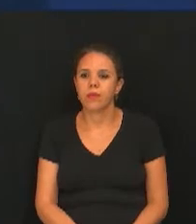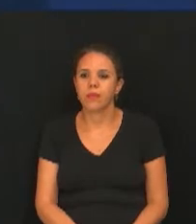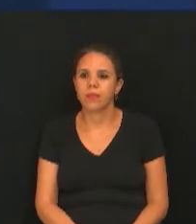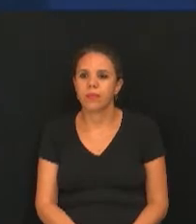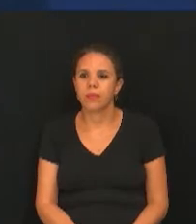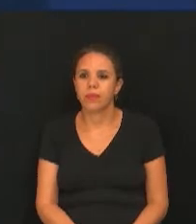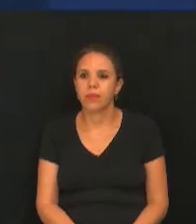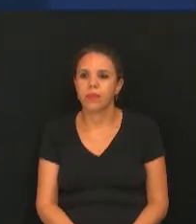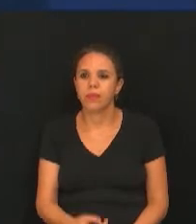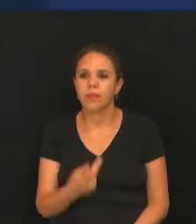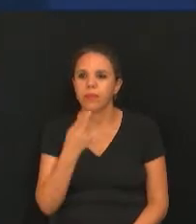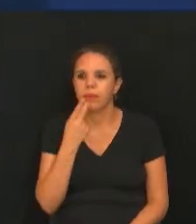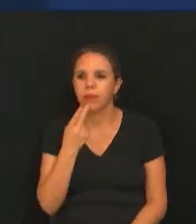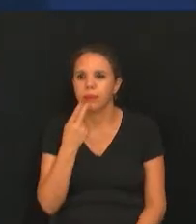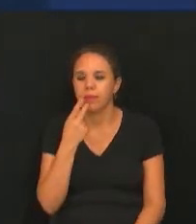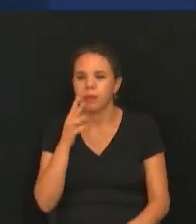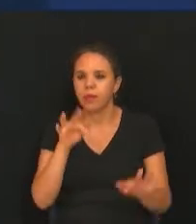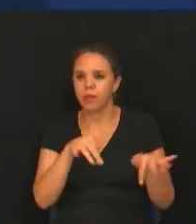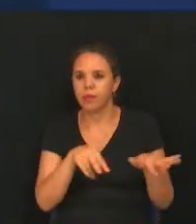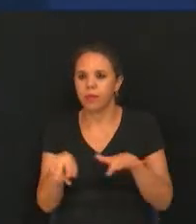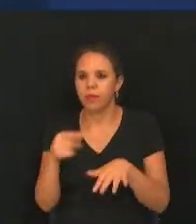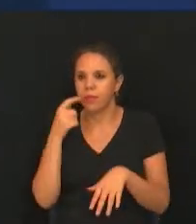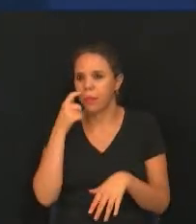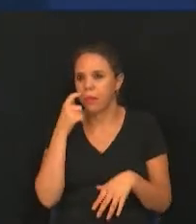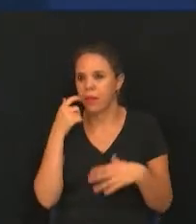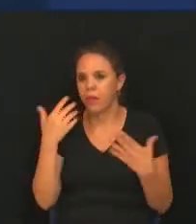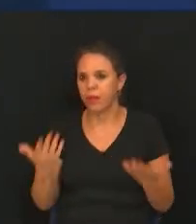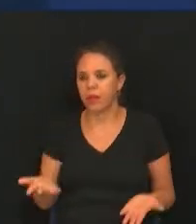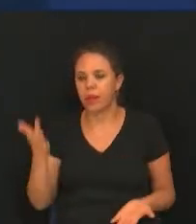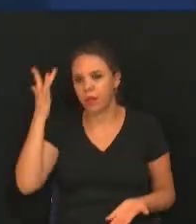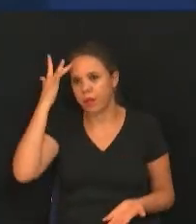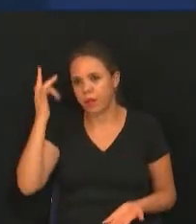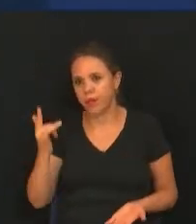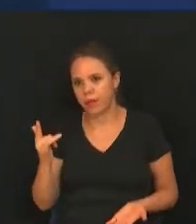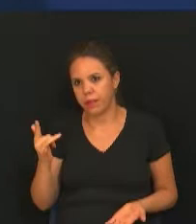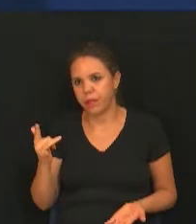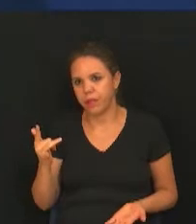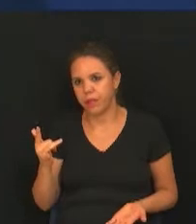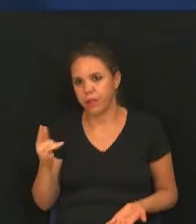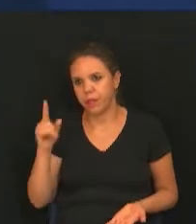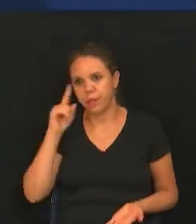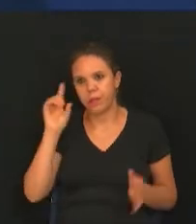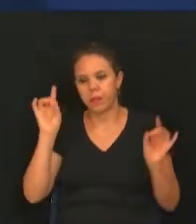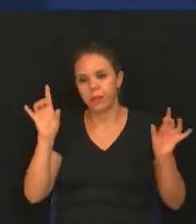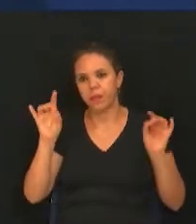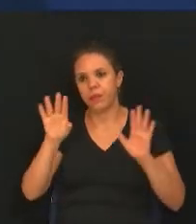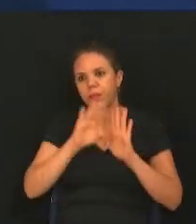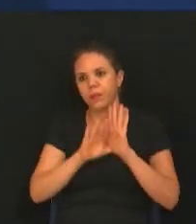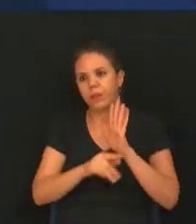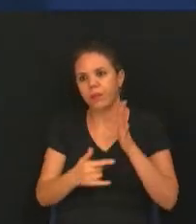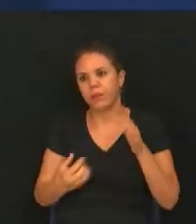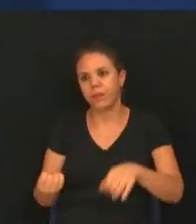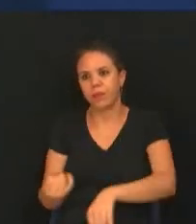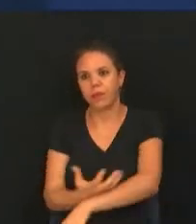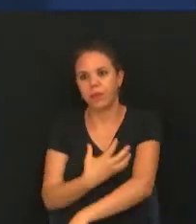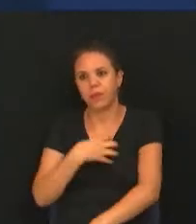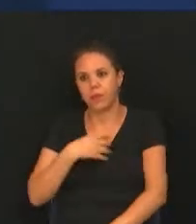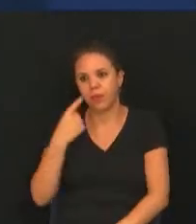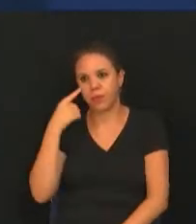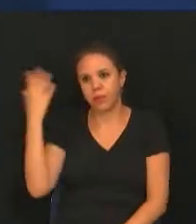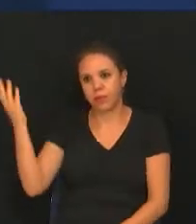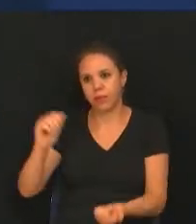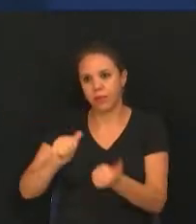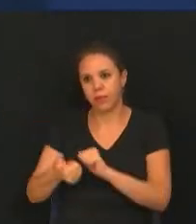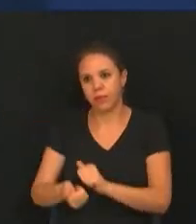E falando em final de semana, amanhã o dia promete ser cheio de emoções, hein? Hora do esporte